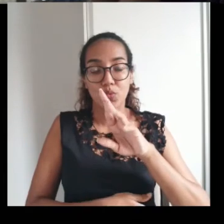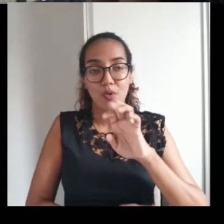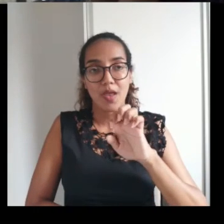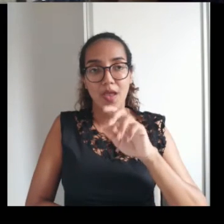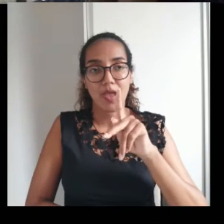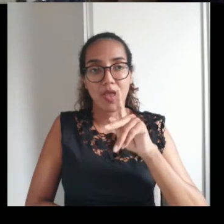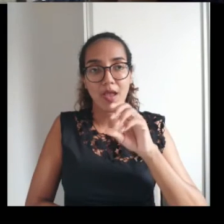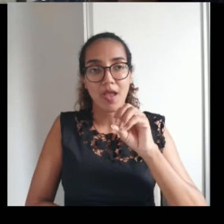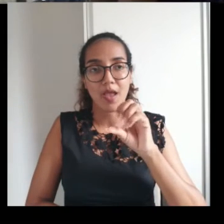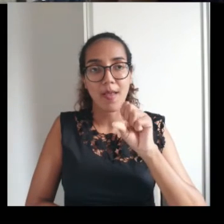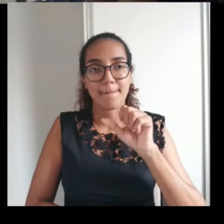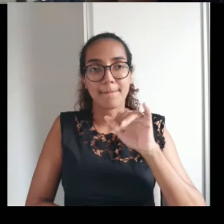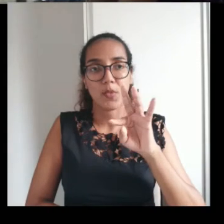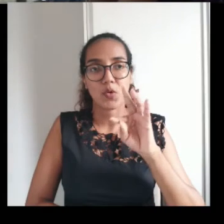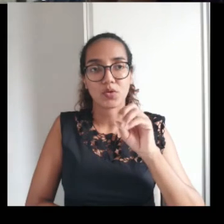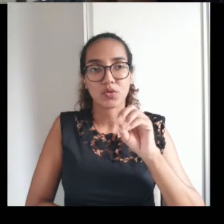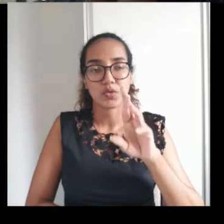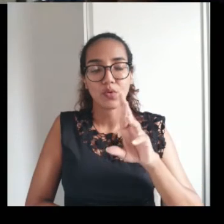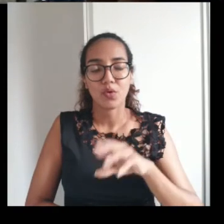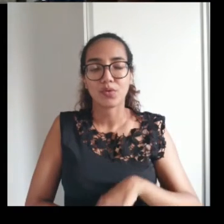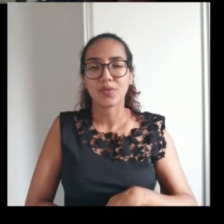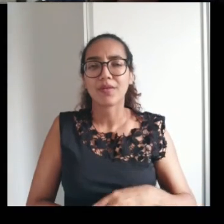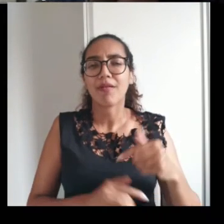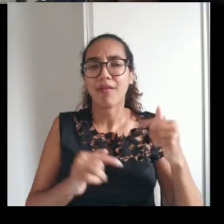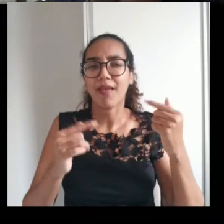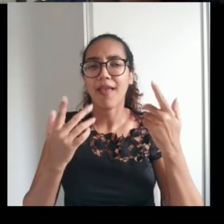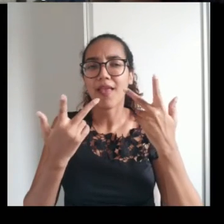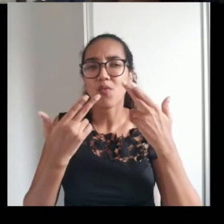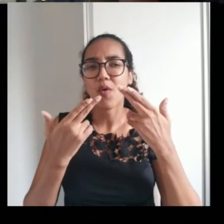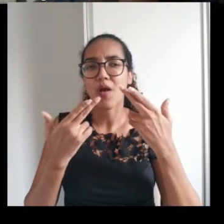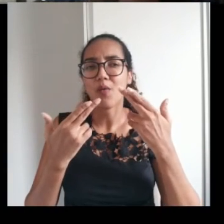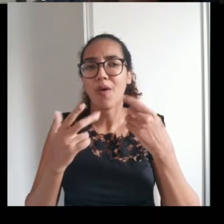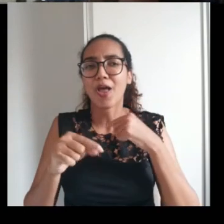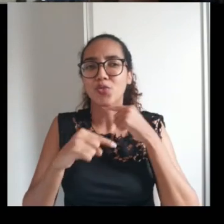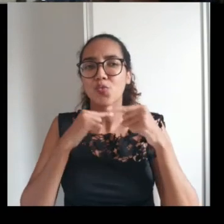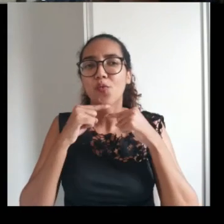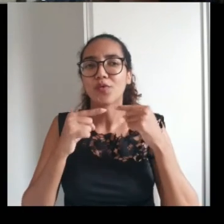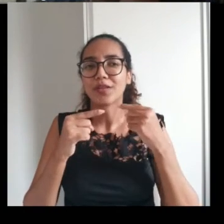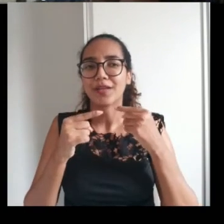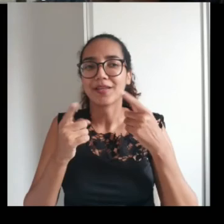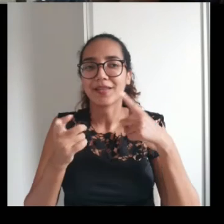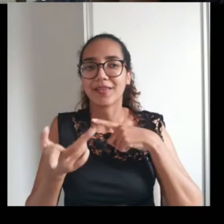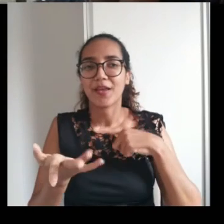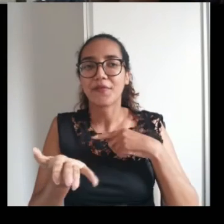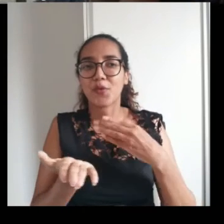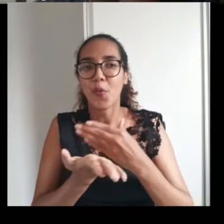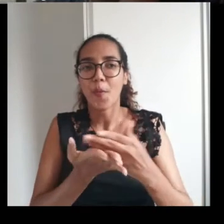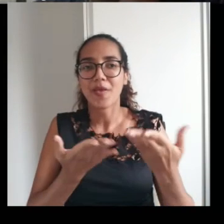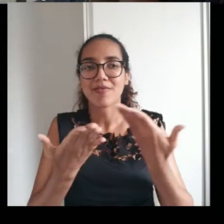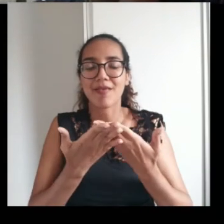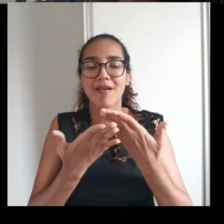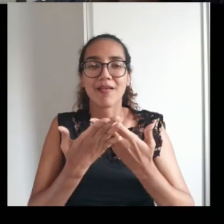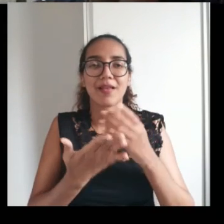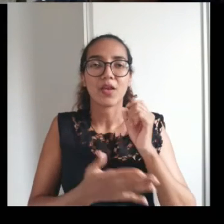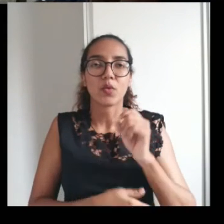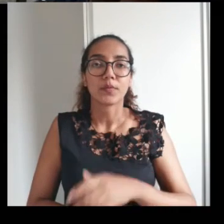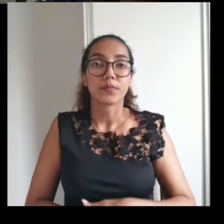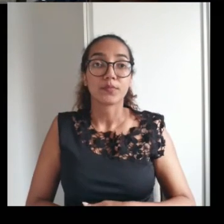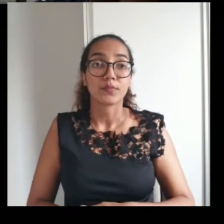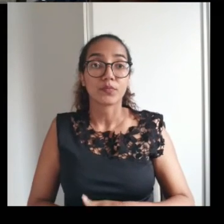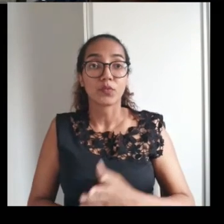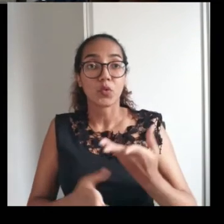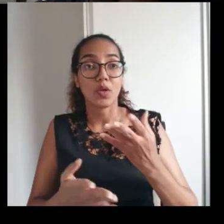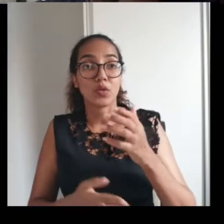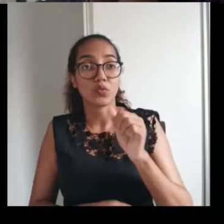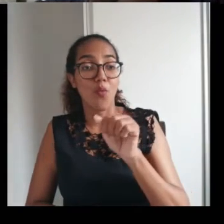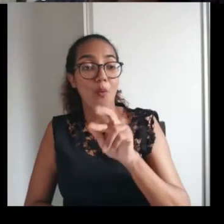que foi tirada no início da aula, né? Para que quando a conta, o repositório, o array, chegou no limite